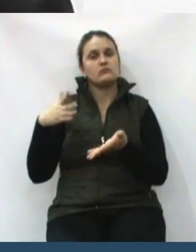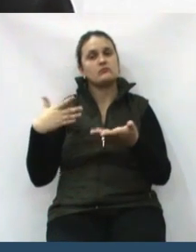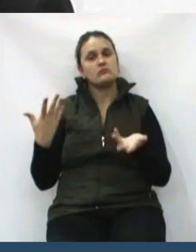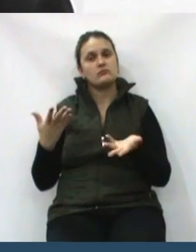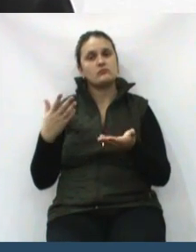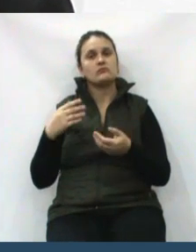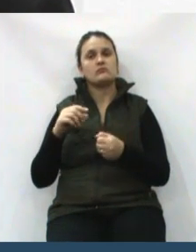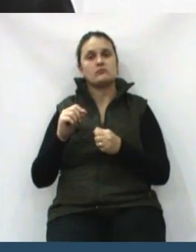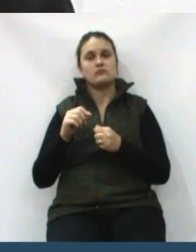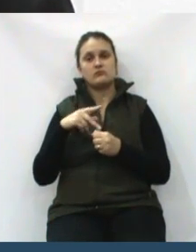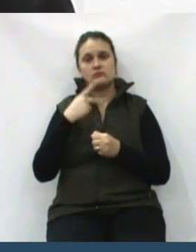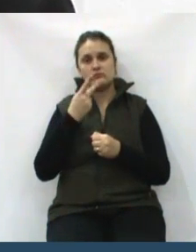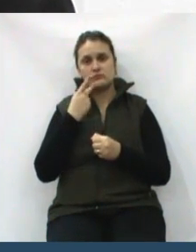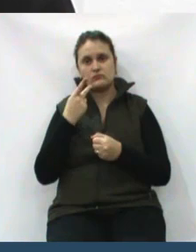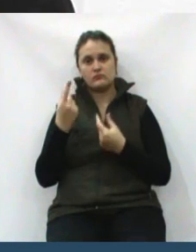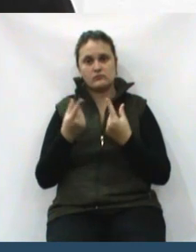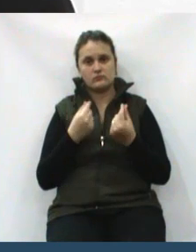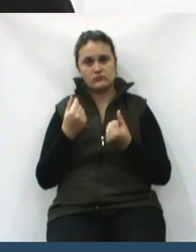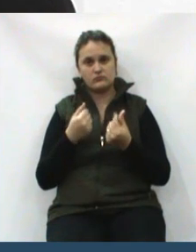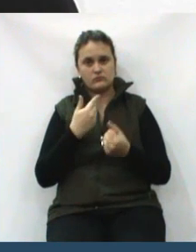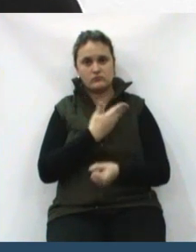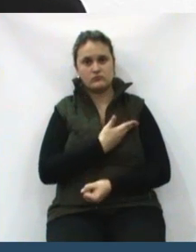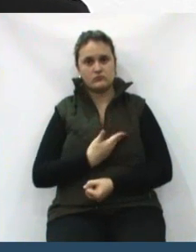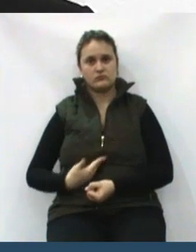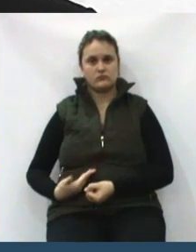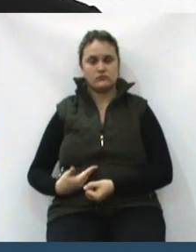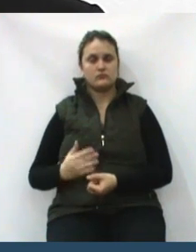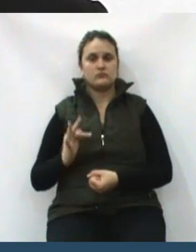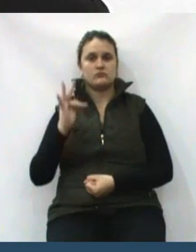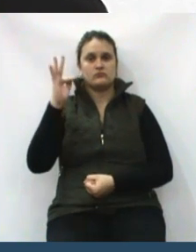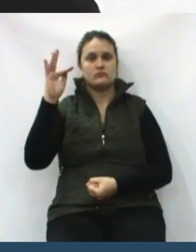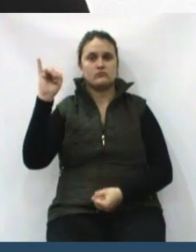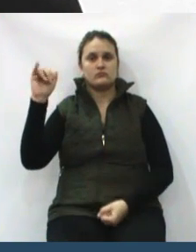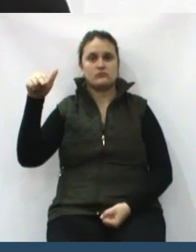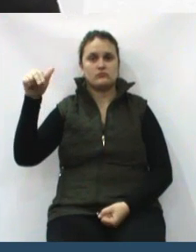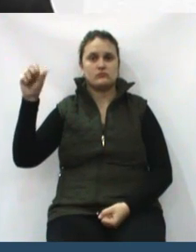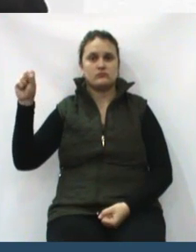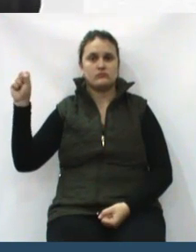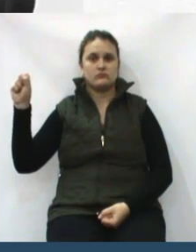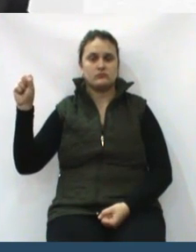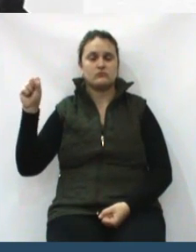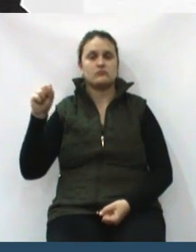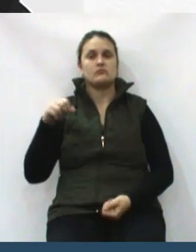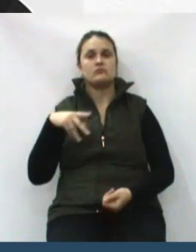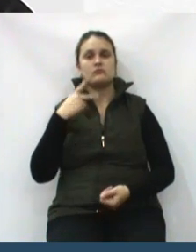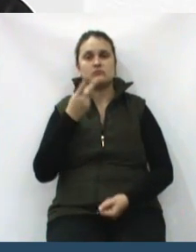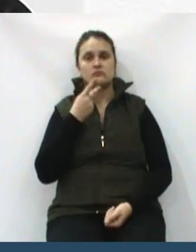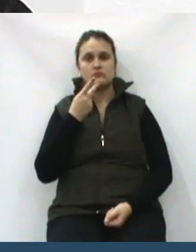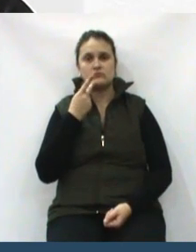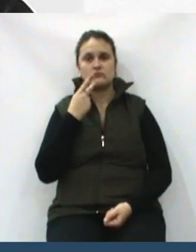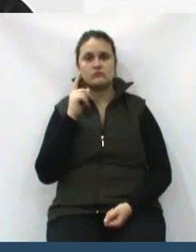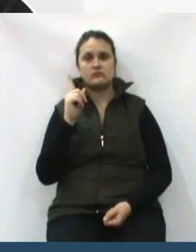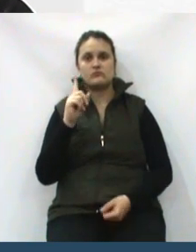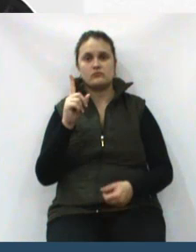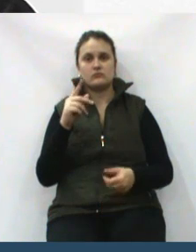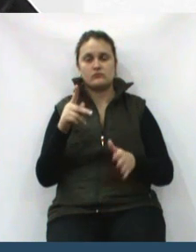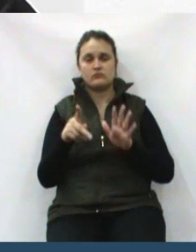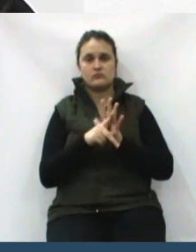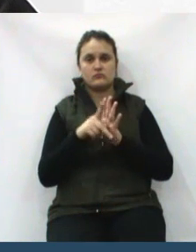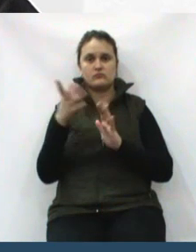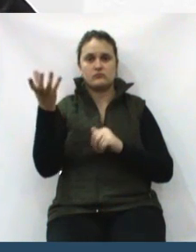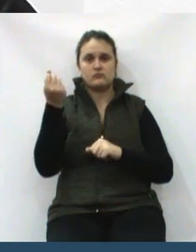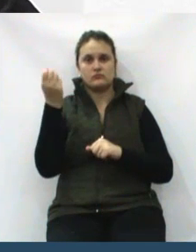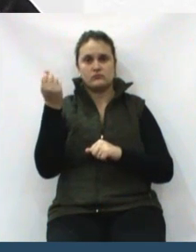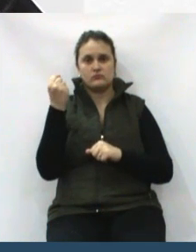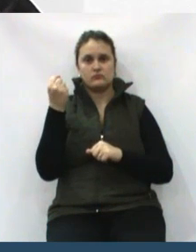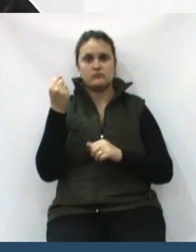Então, ao invés de utilizar o dinheiro do governo federal, do INSS, em situações que não se tratam de previdência, não se